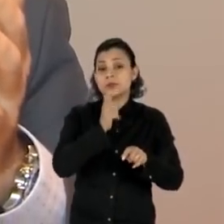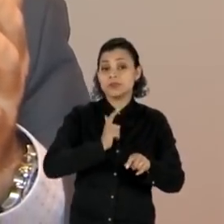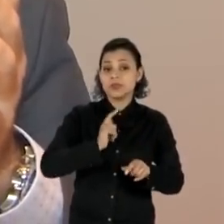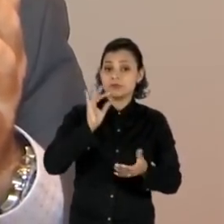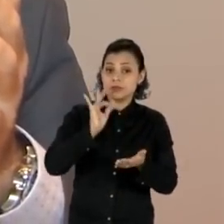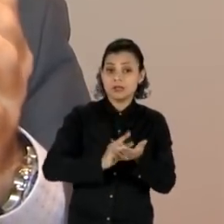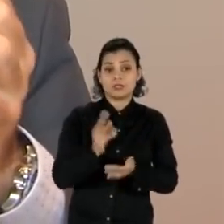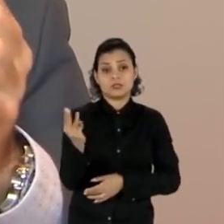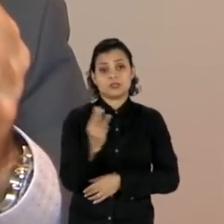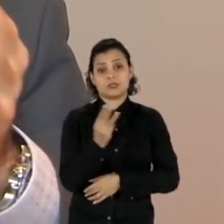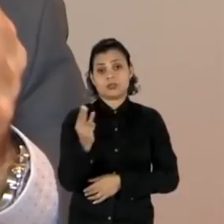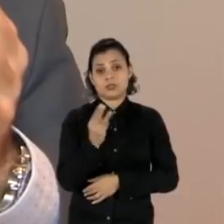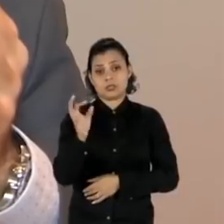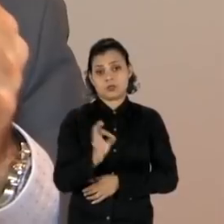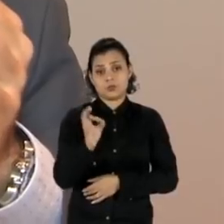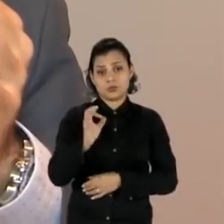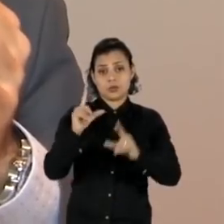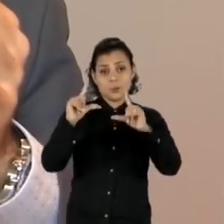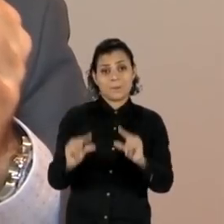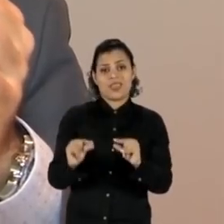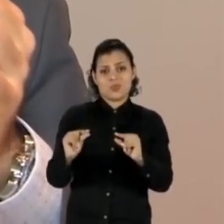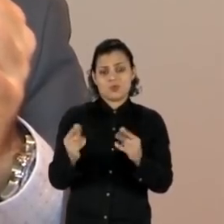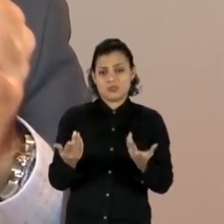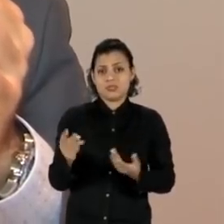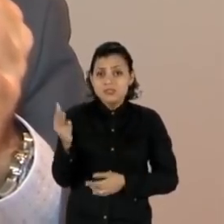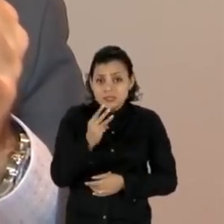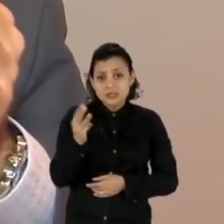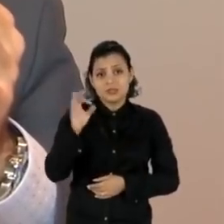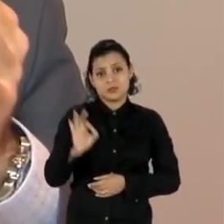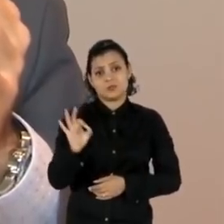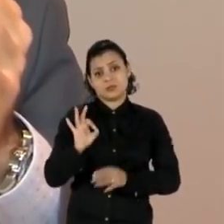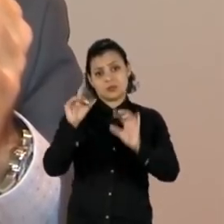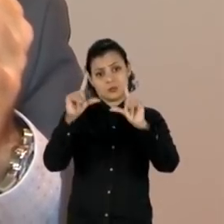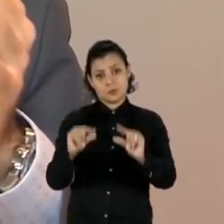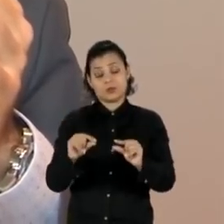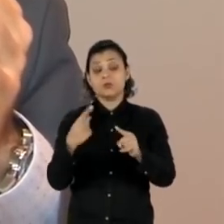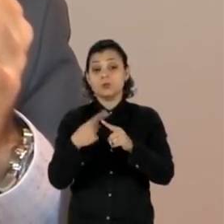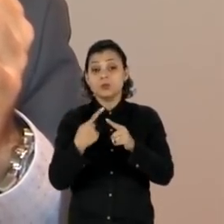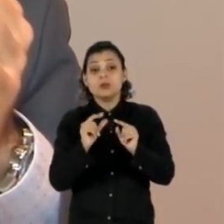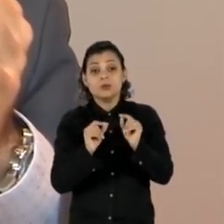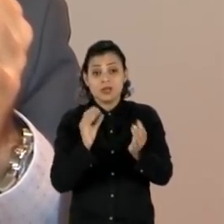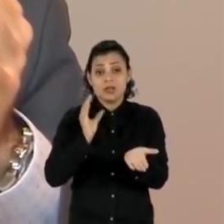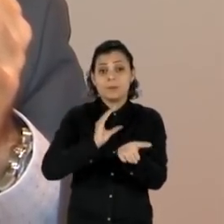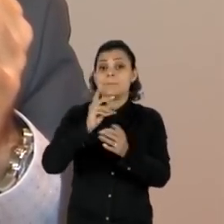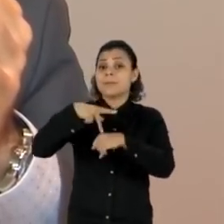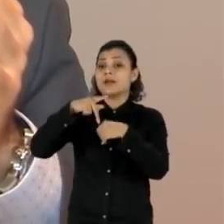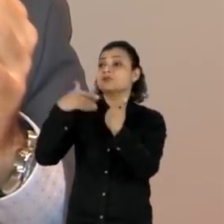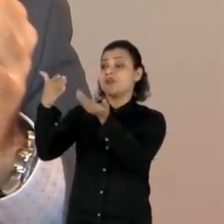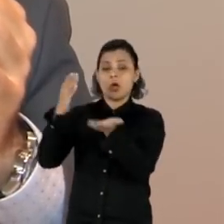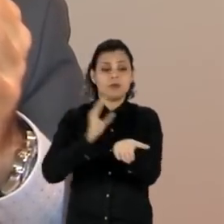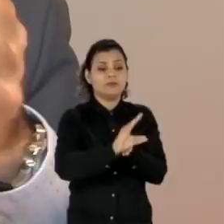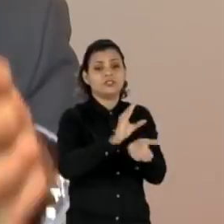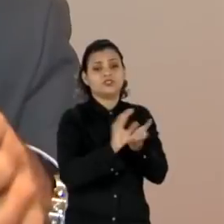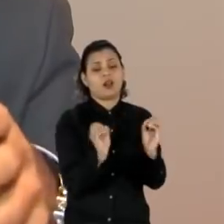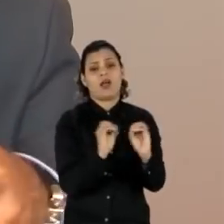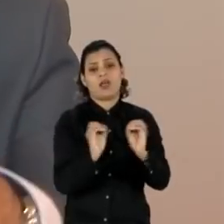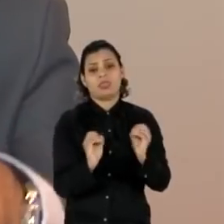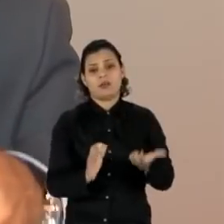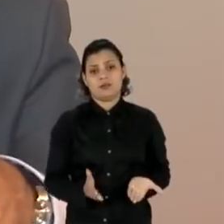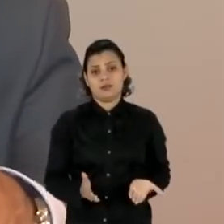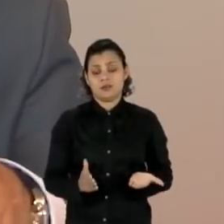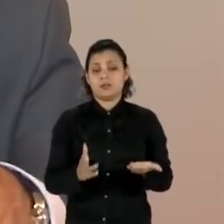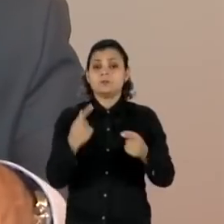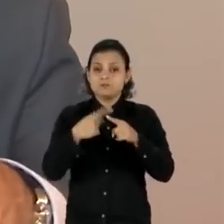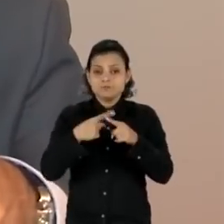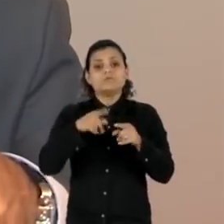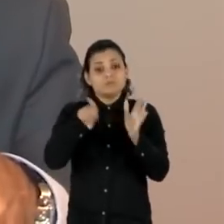um terço ou menos porque senão você pode acabar não sendo atrativo para investimentos estrangeiros ou então atrativo para